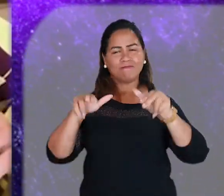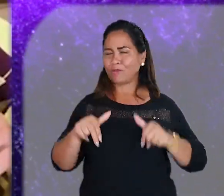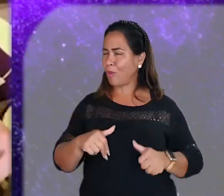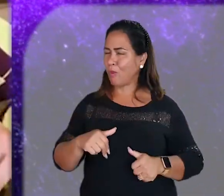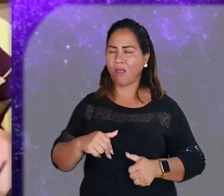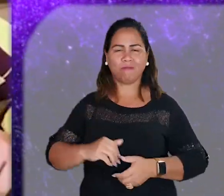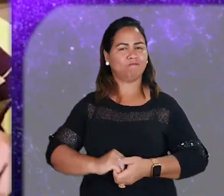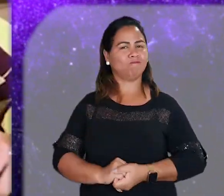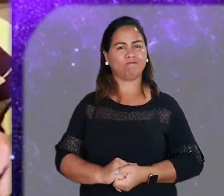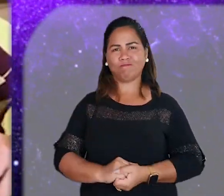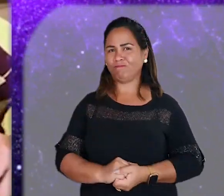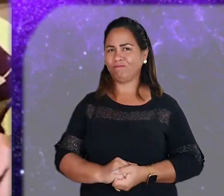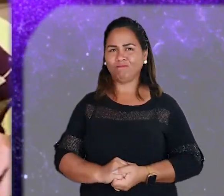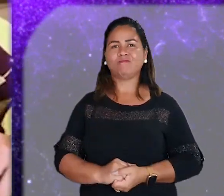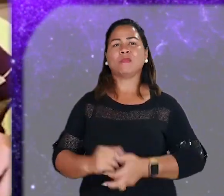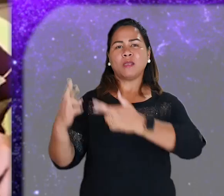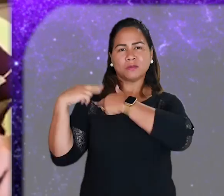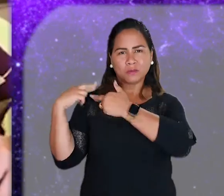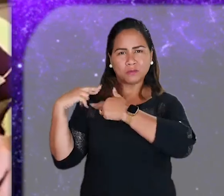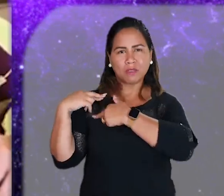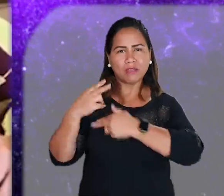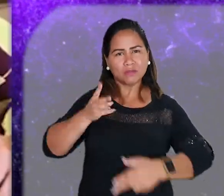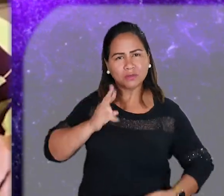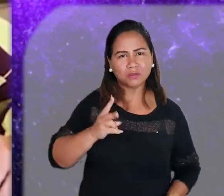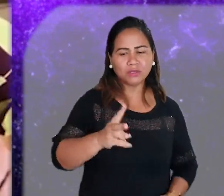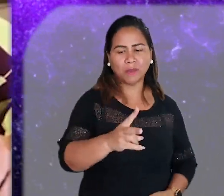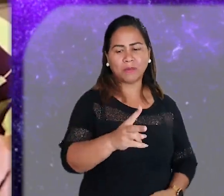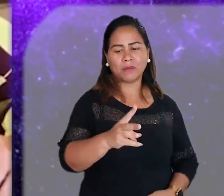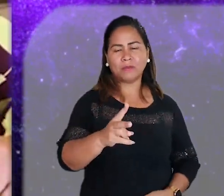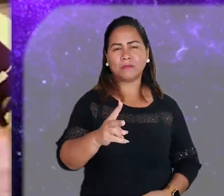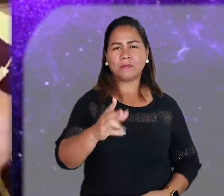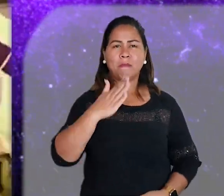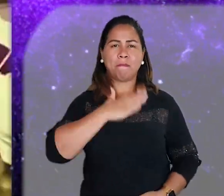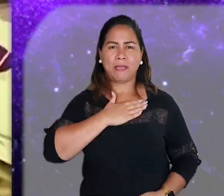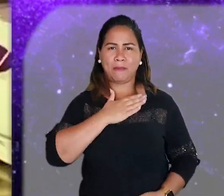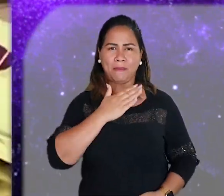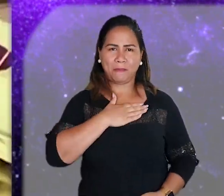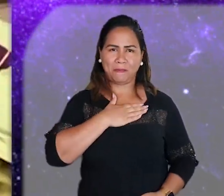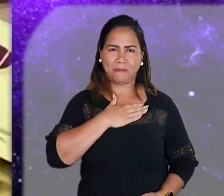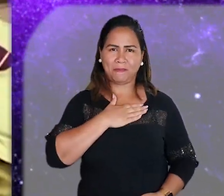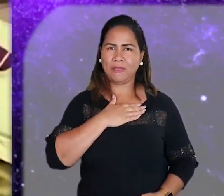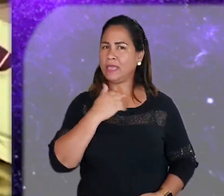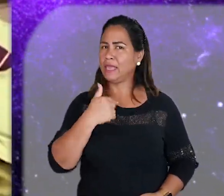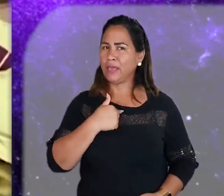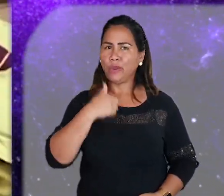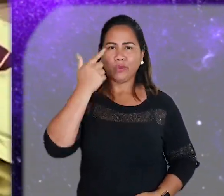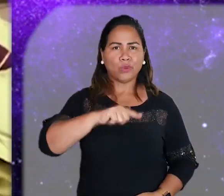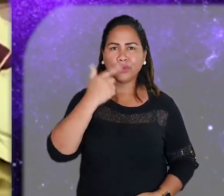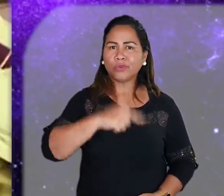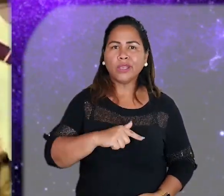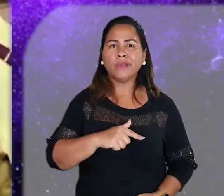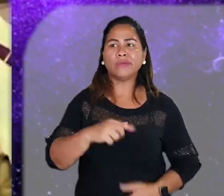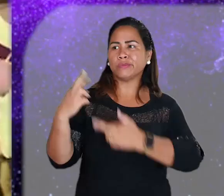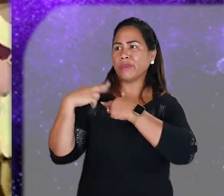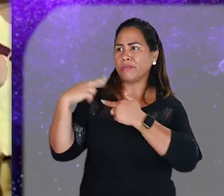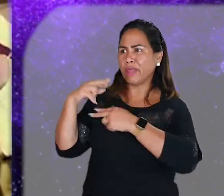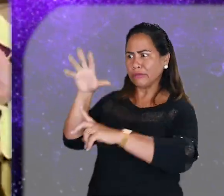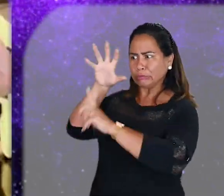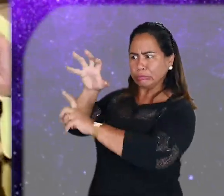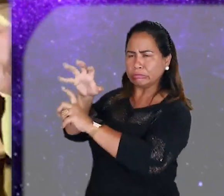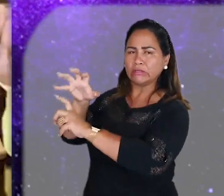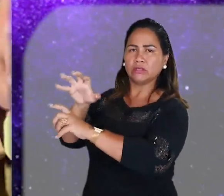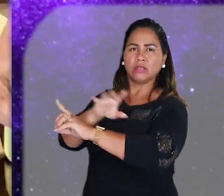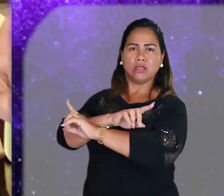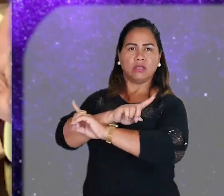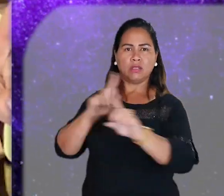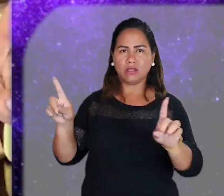nunca nunca é de ninguém a responsabilidade sempre é minha eu não tenho